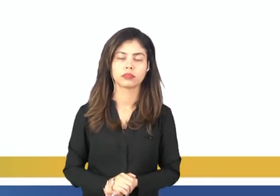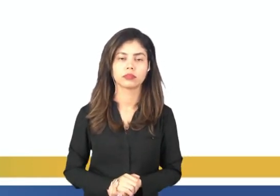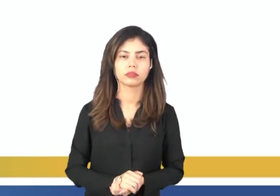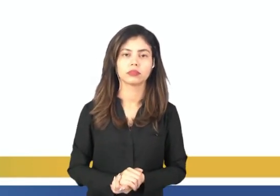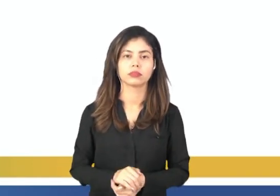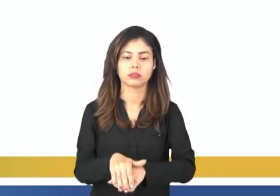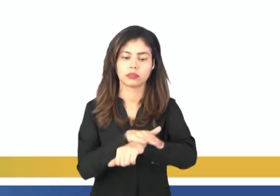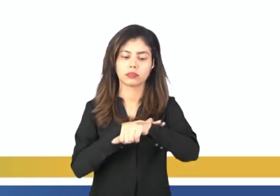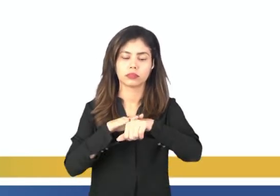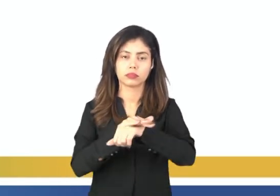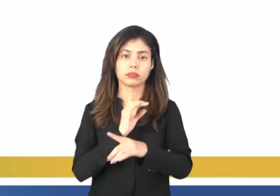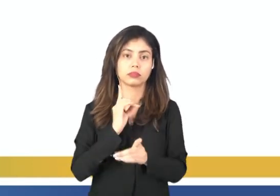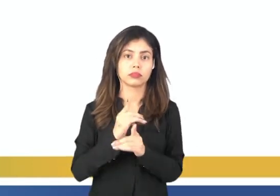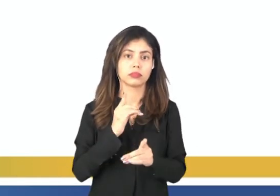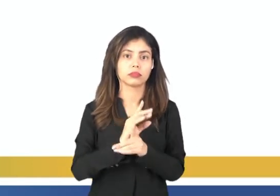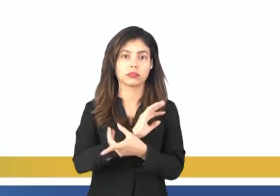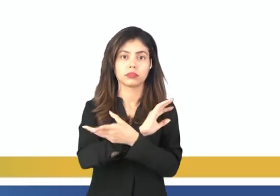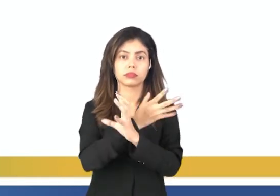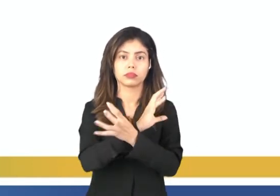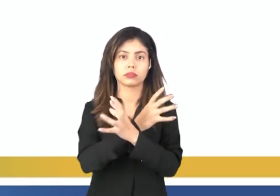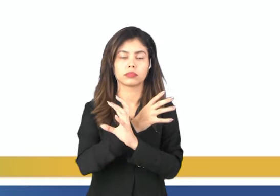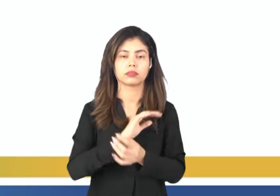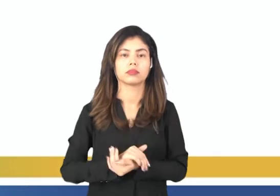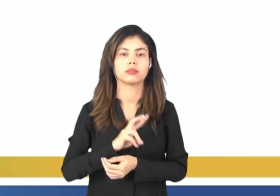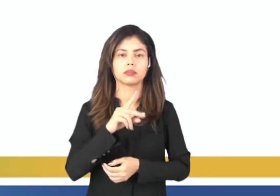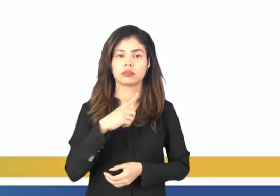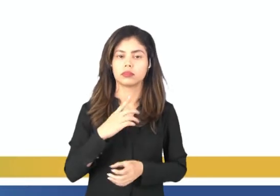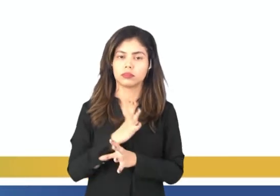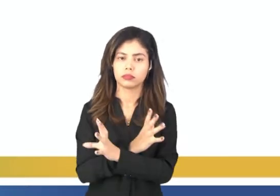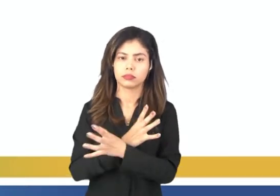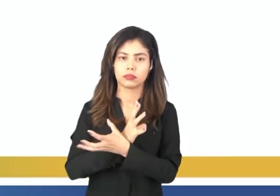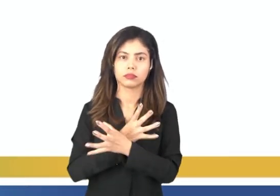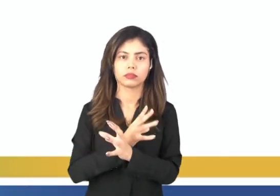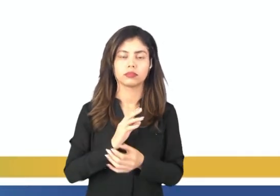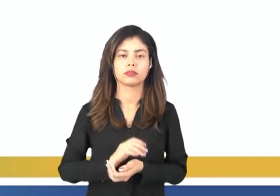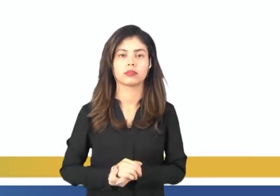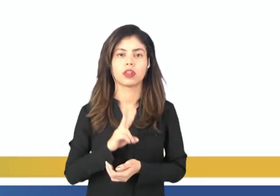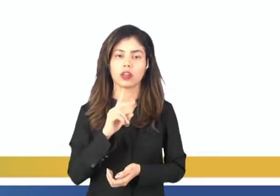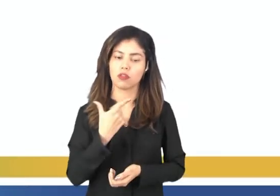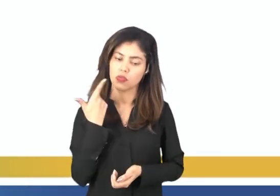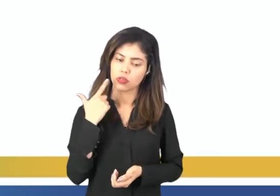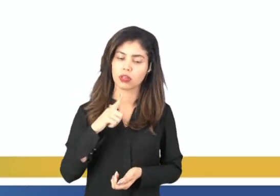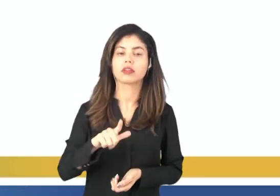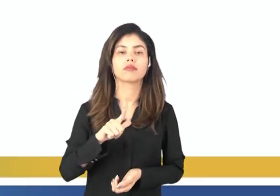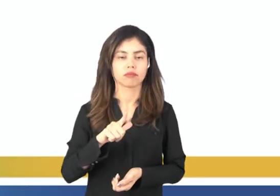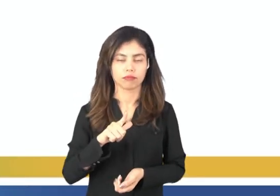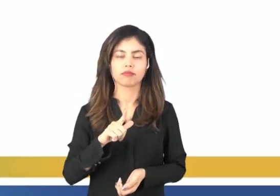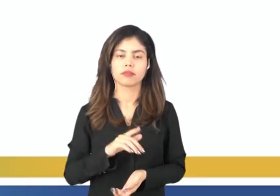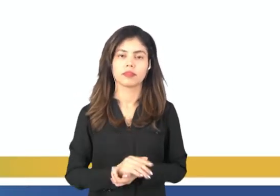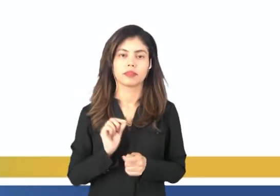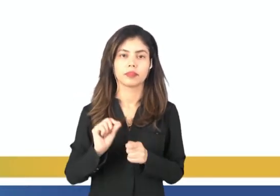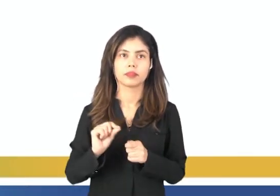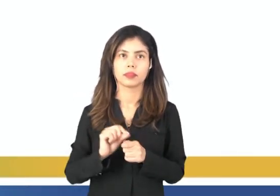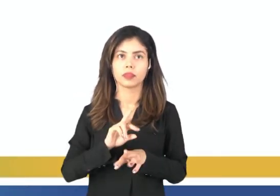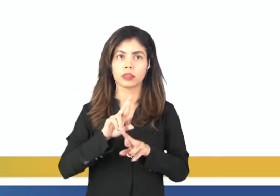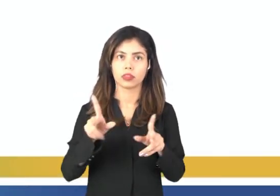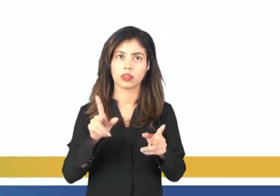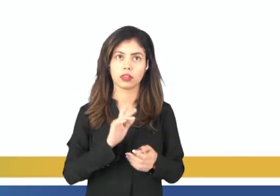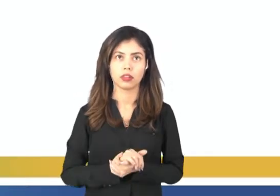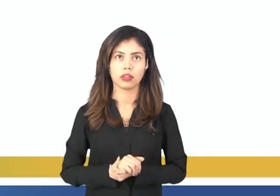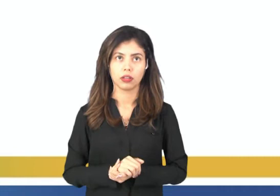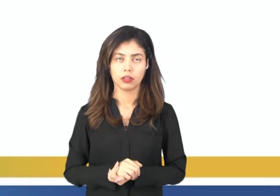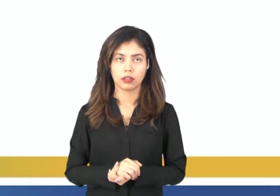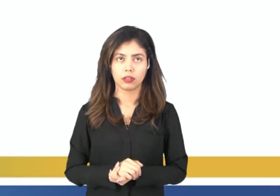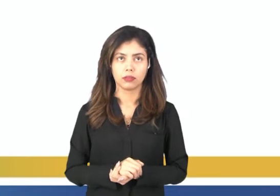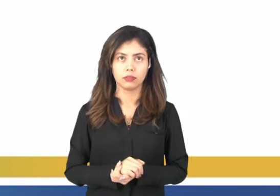o tecido que a gente vai encontrar os nossos ossos né ele vai ter uma certa a contração voluntária eu vou ter um certo controle sobre isso diferente